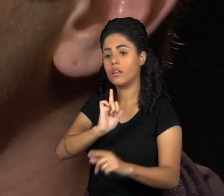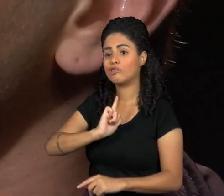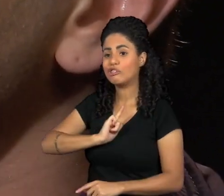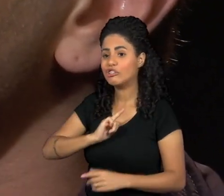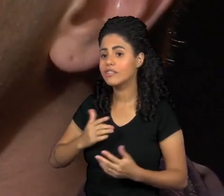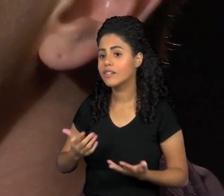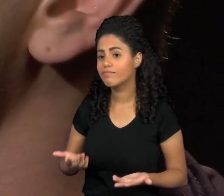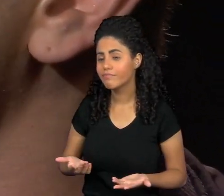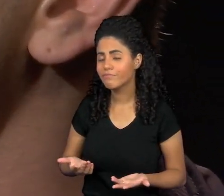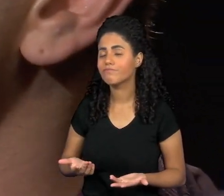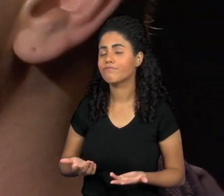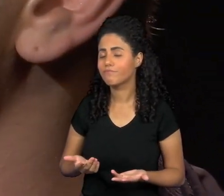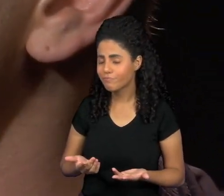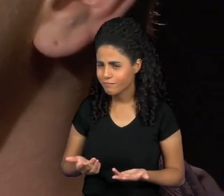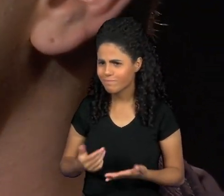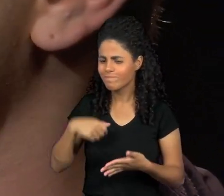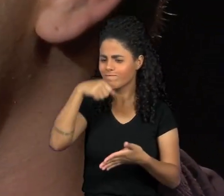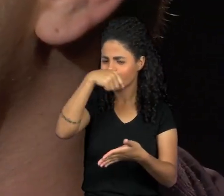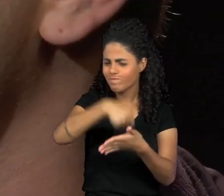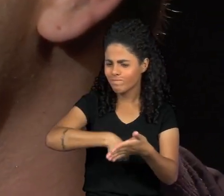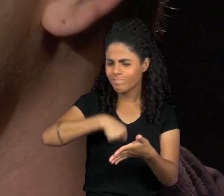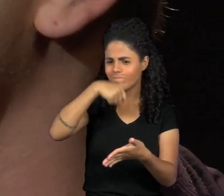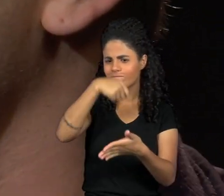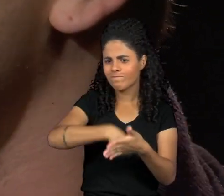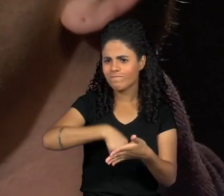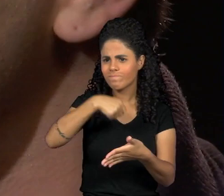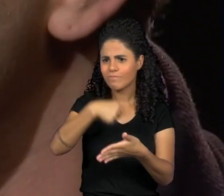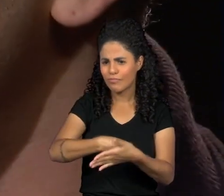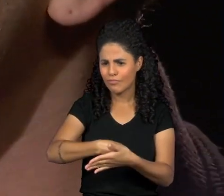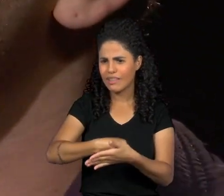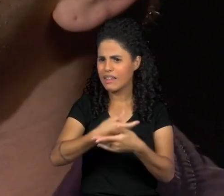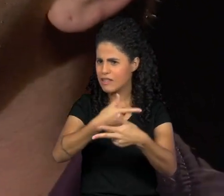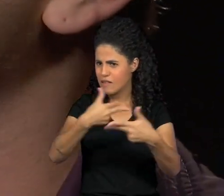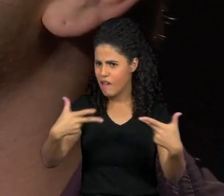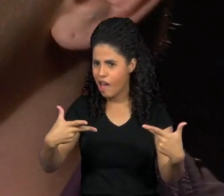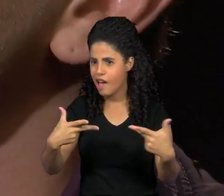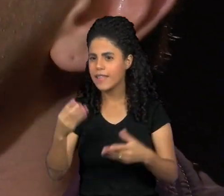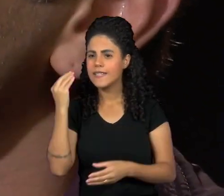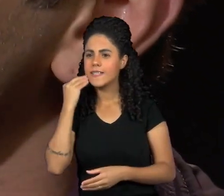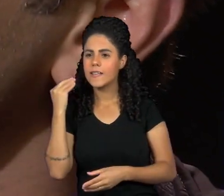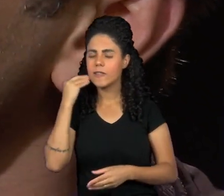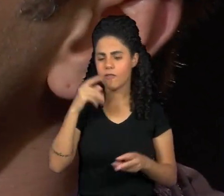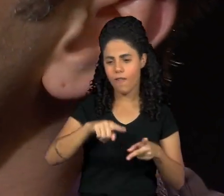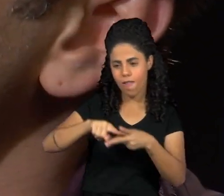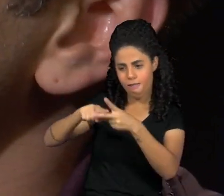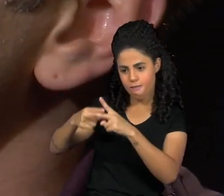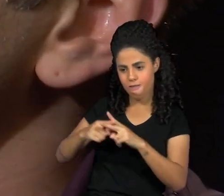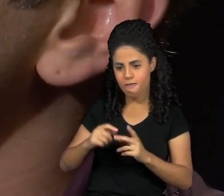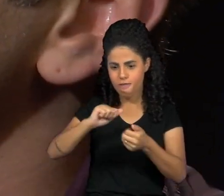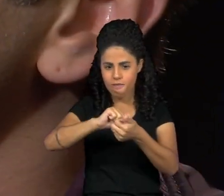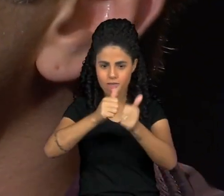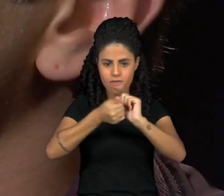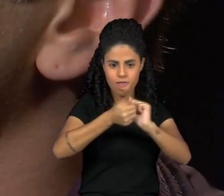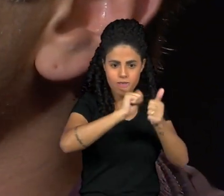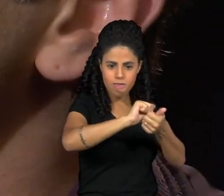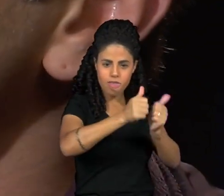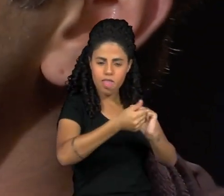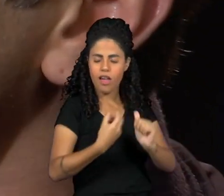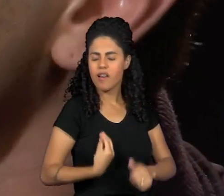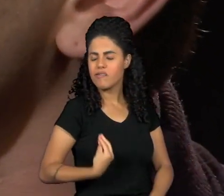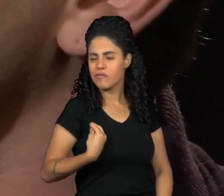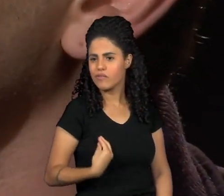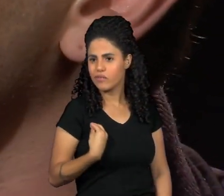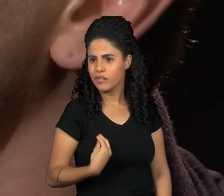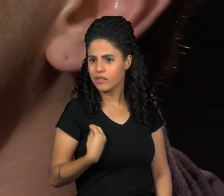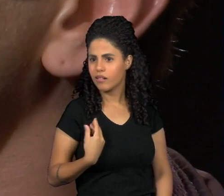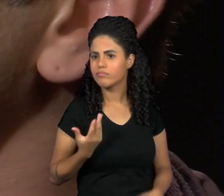presentes, e que enfrentou toda sorte de dificuldade, tentou se ajustar ao mundo, e acho que